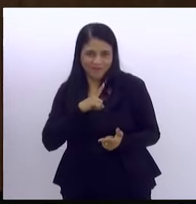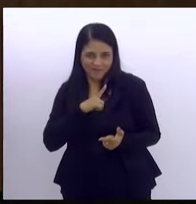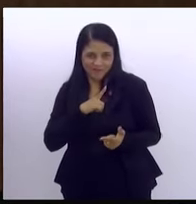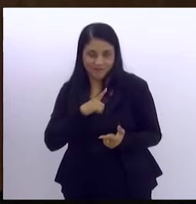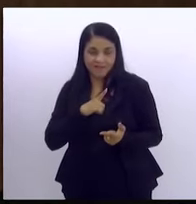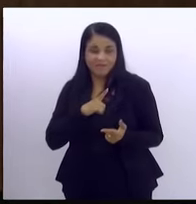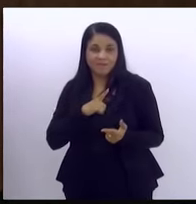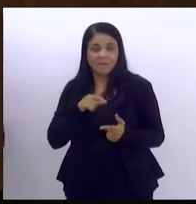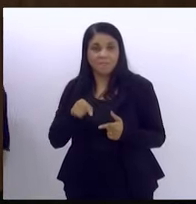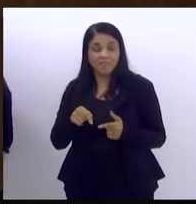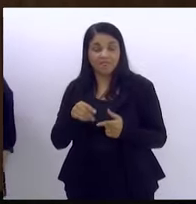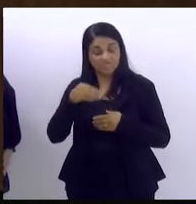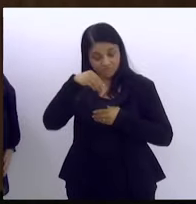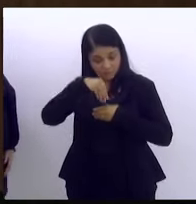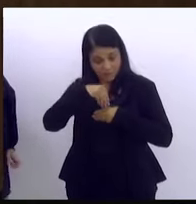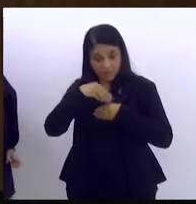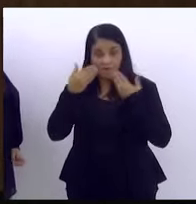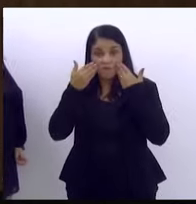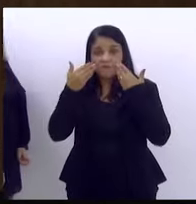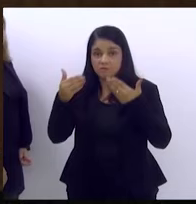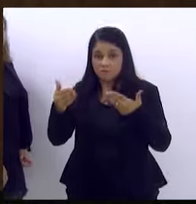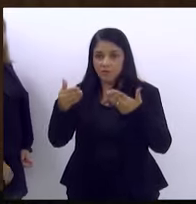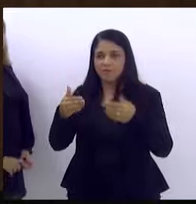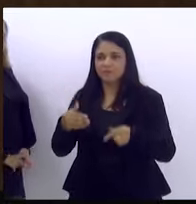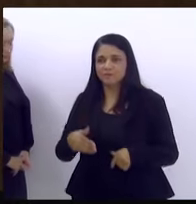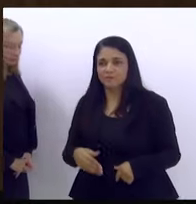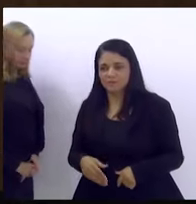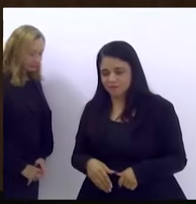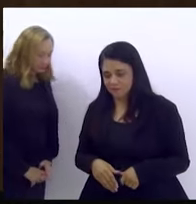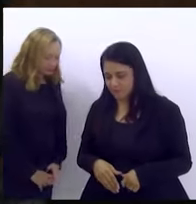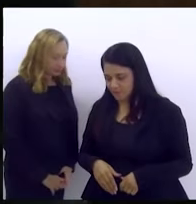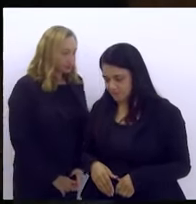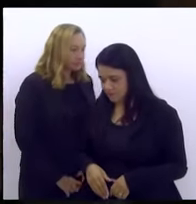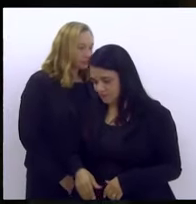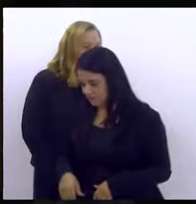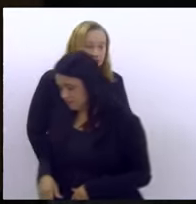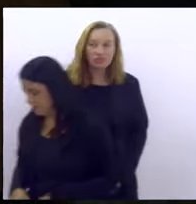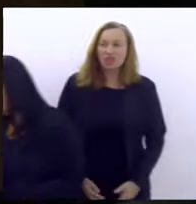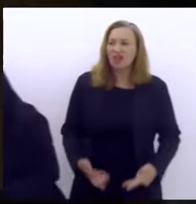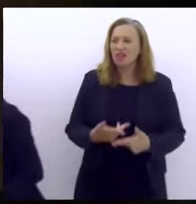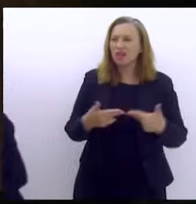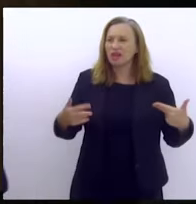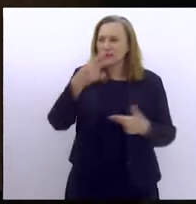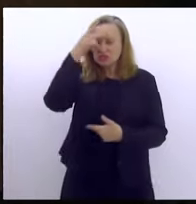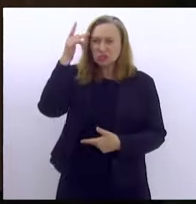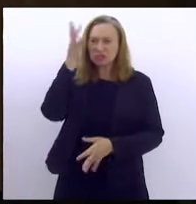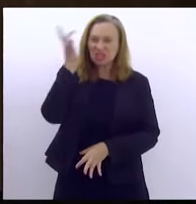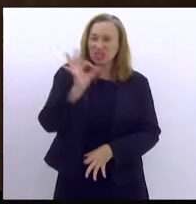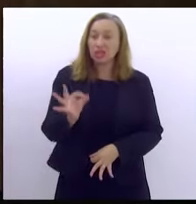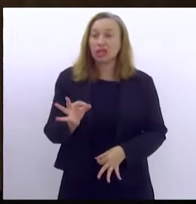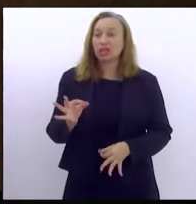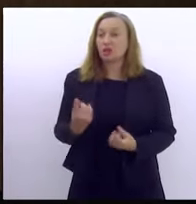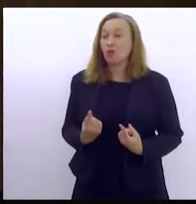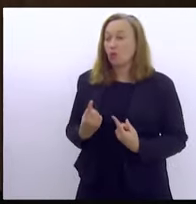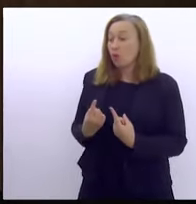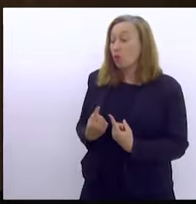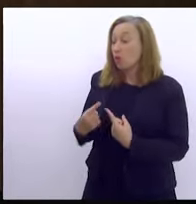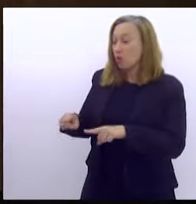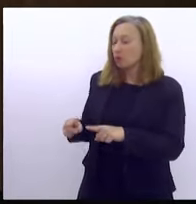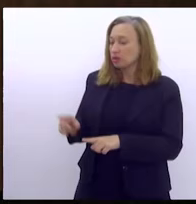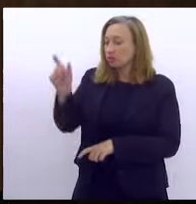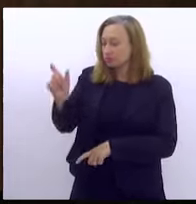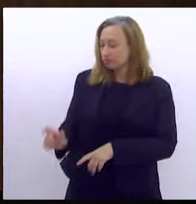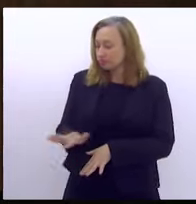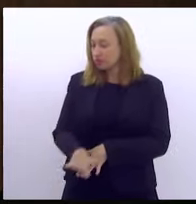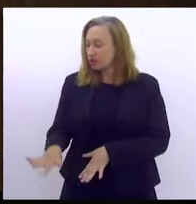de uma forma externa e visível. E muitas pessoas, por não compreender aqueles símbolos, acabam atacando a criança